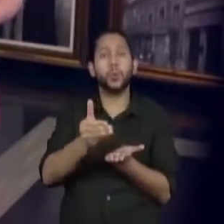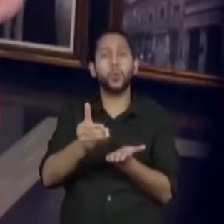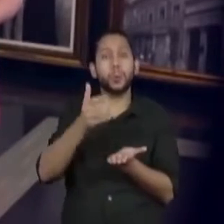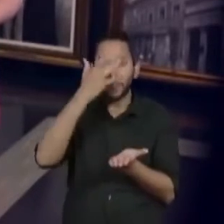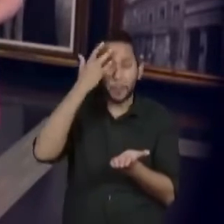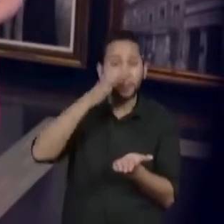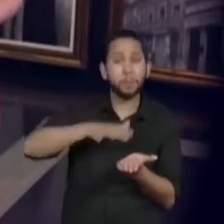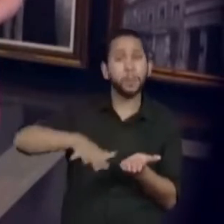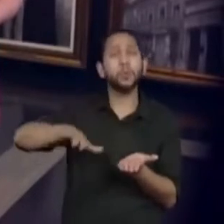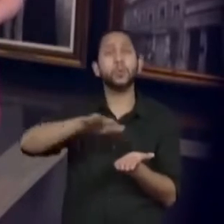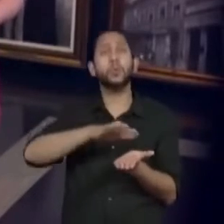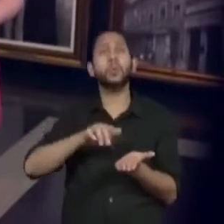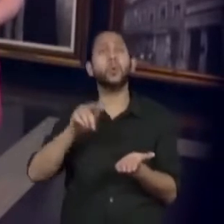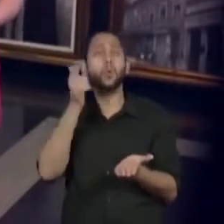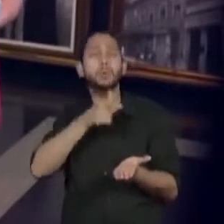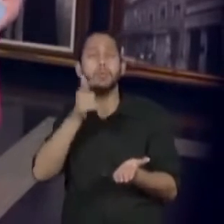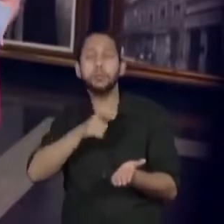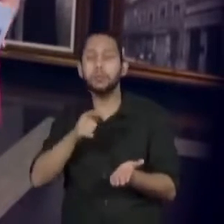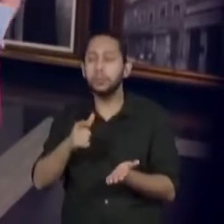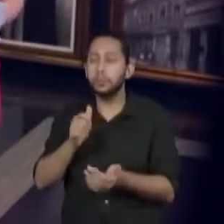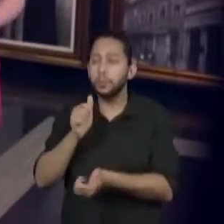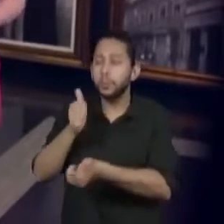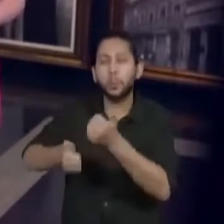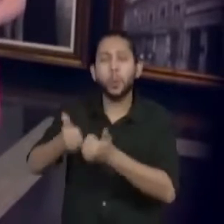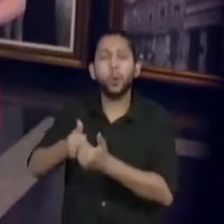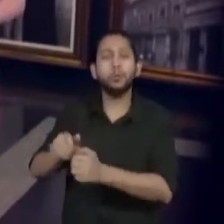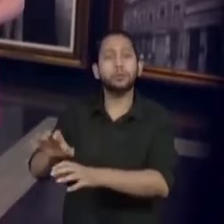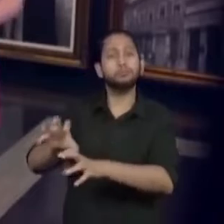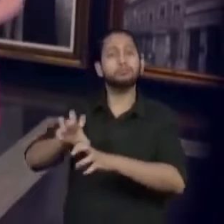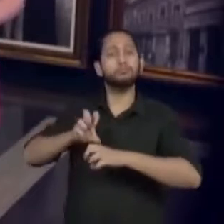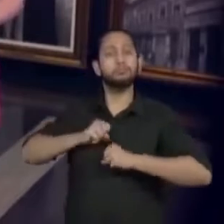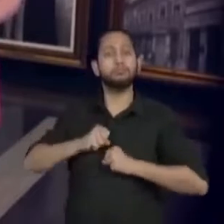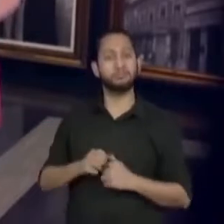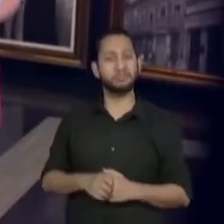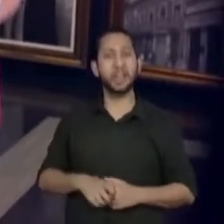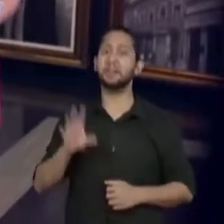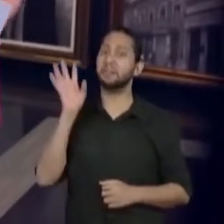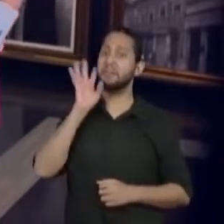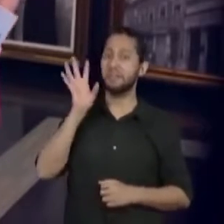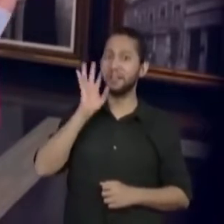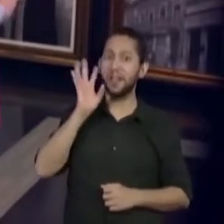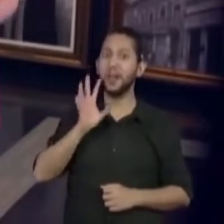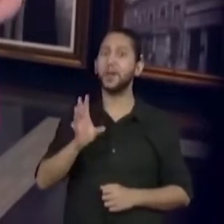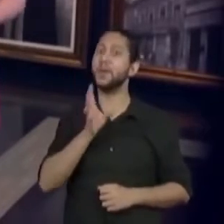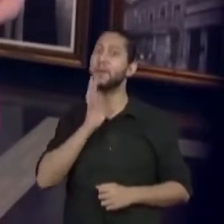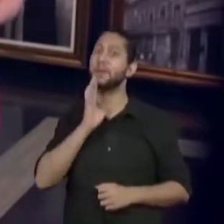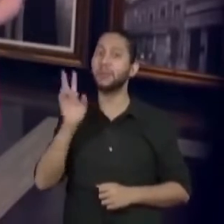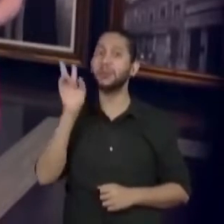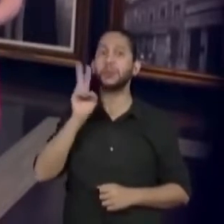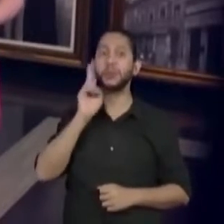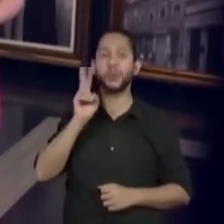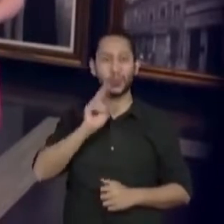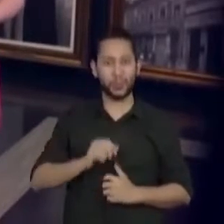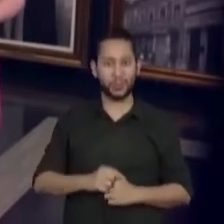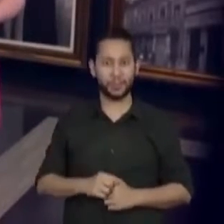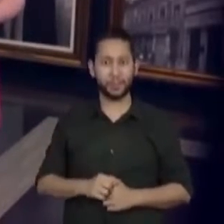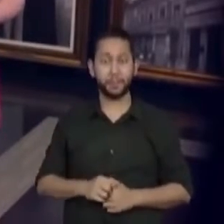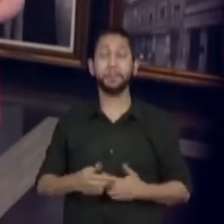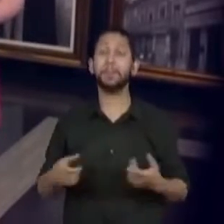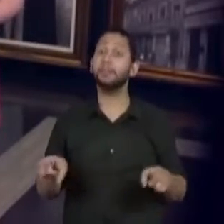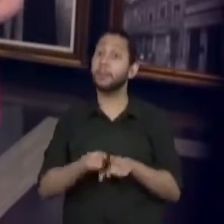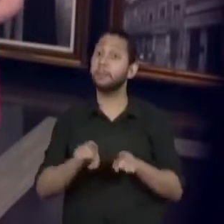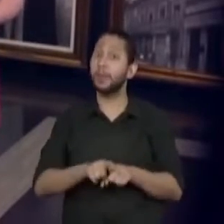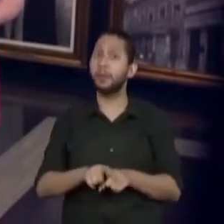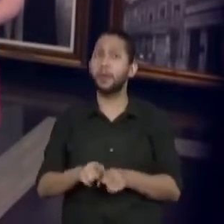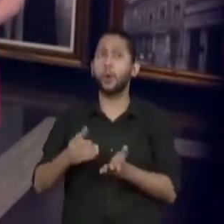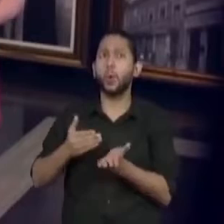pessoas conseguindo se apropriar um pouco do esporte. Muito bacana conhecer um pouquinho dessa história, né? E a profissionalização, ela